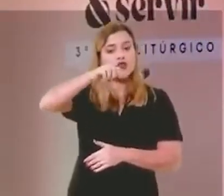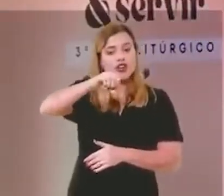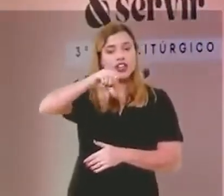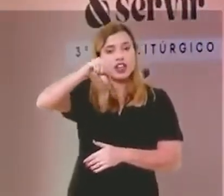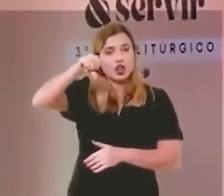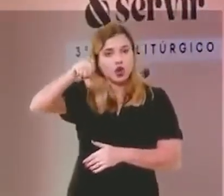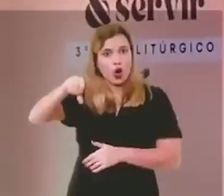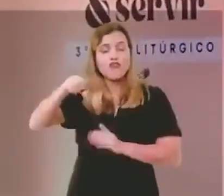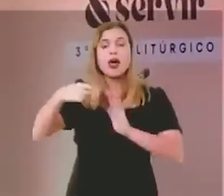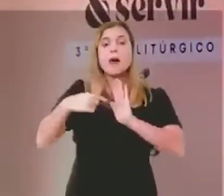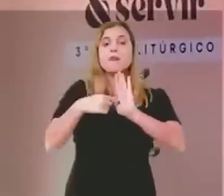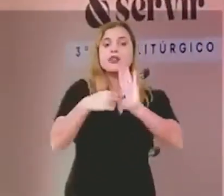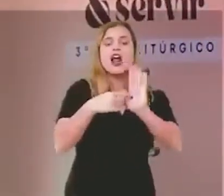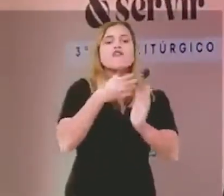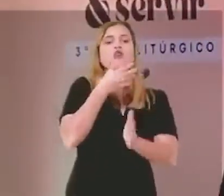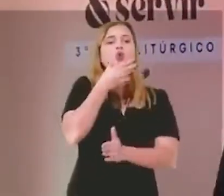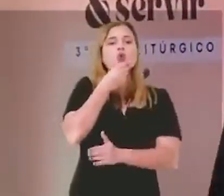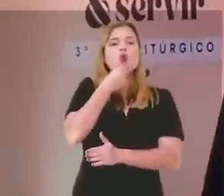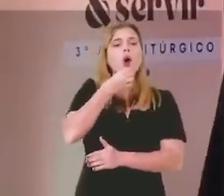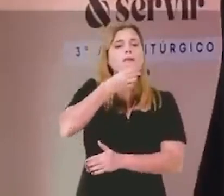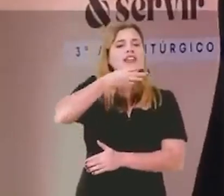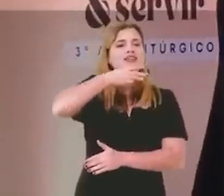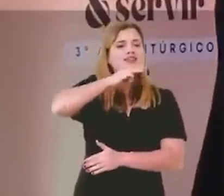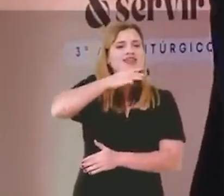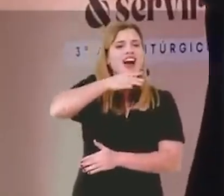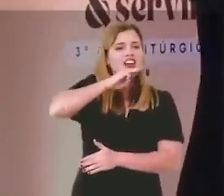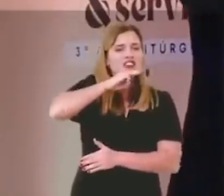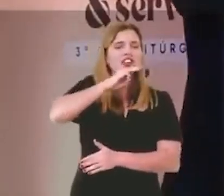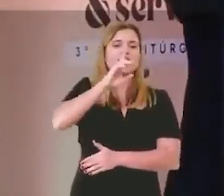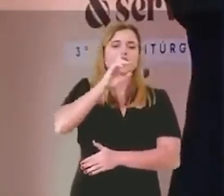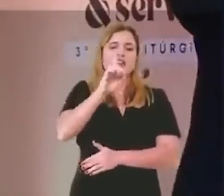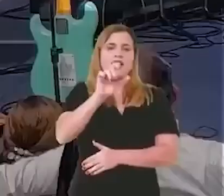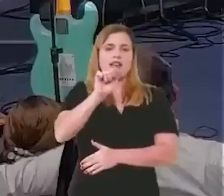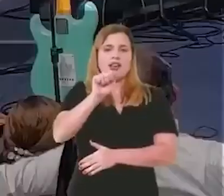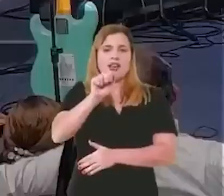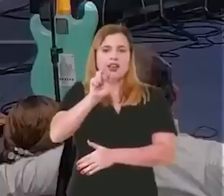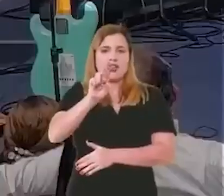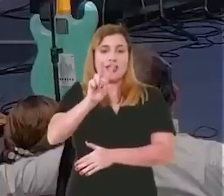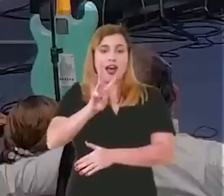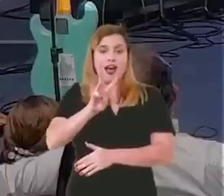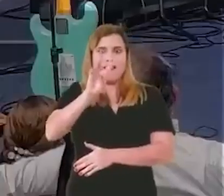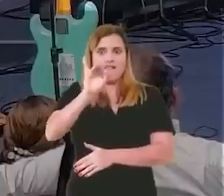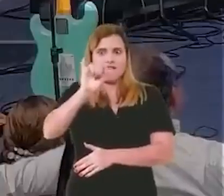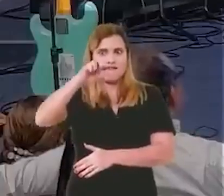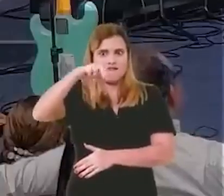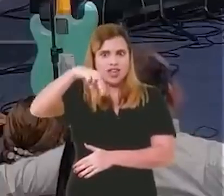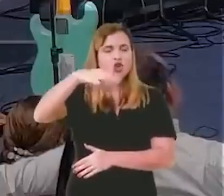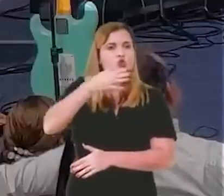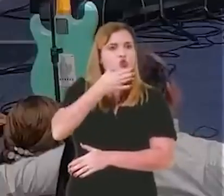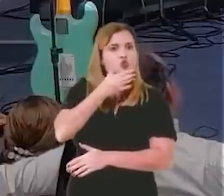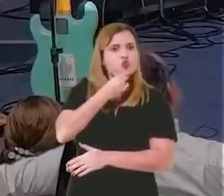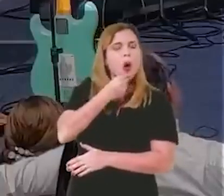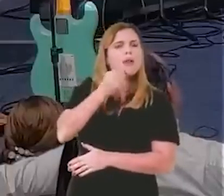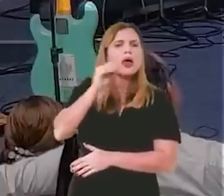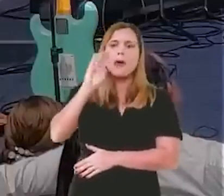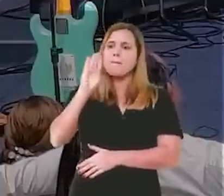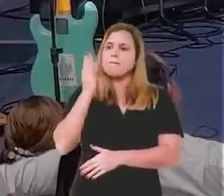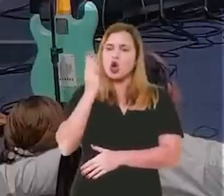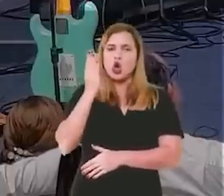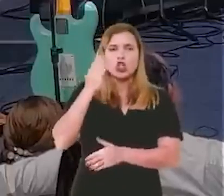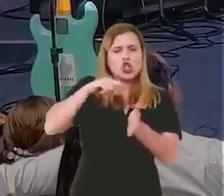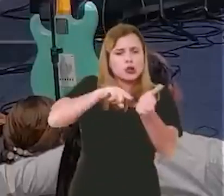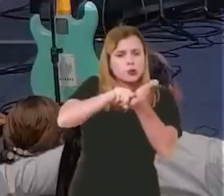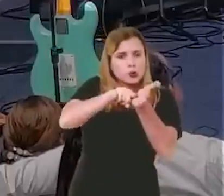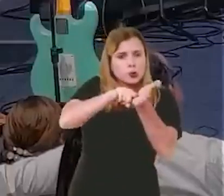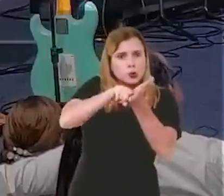livro A Origem das Espécies. Esse livro tem nada menos do que 800 verbos no futuro